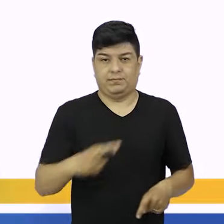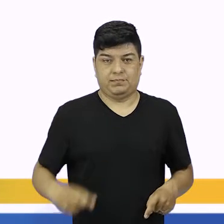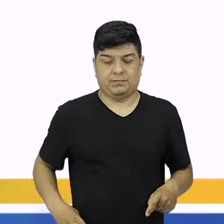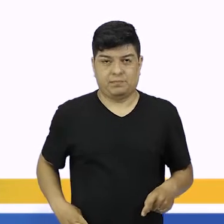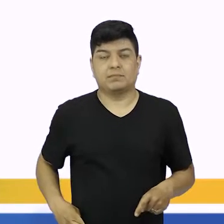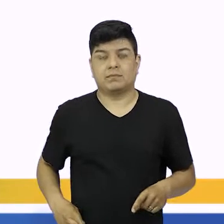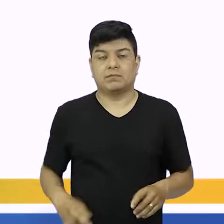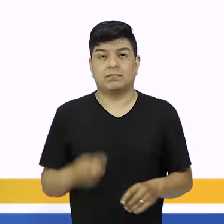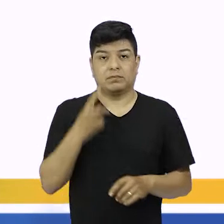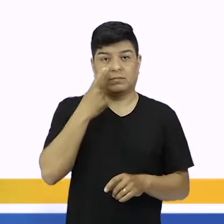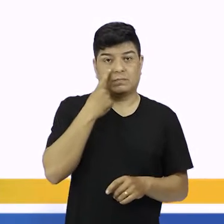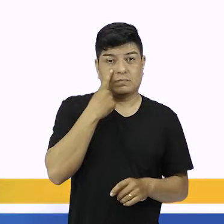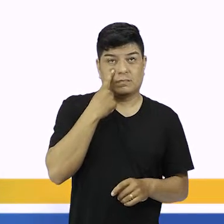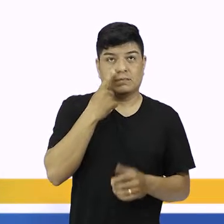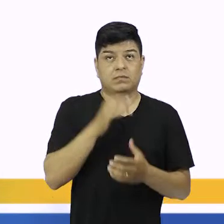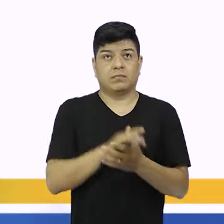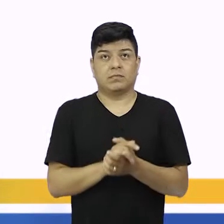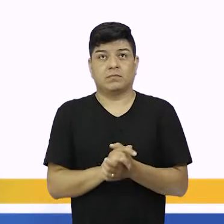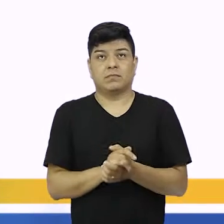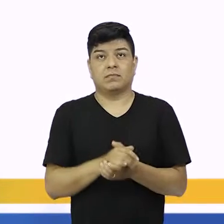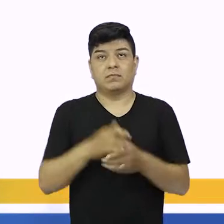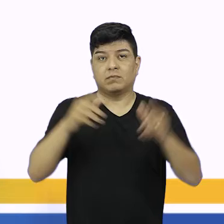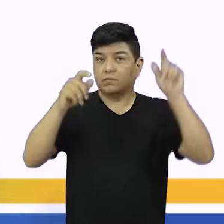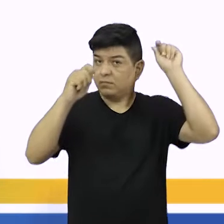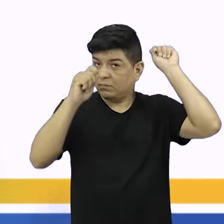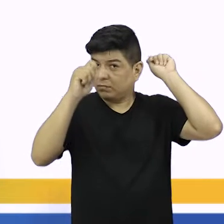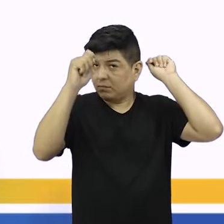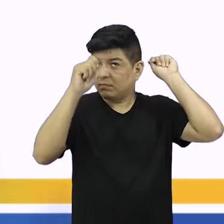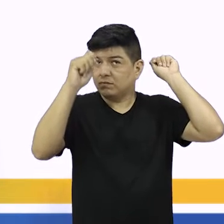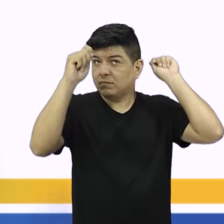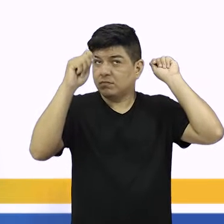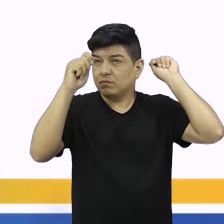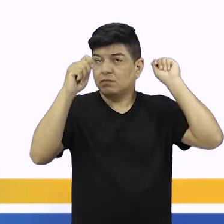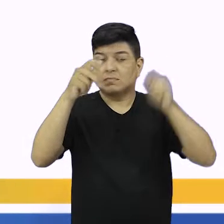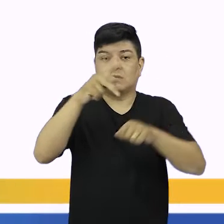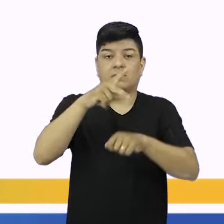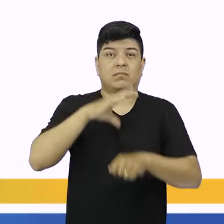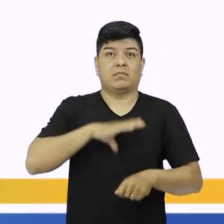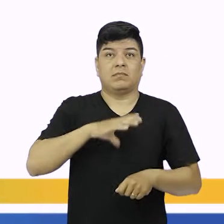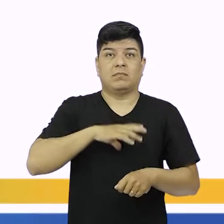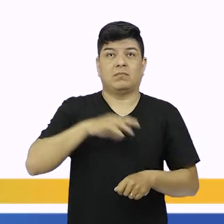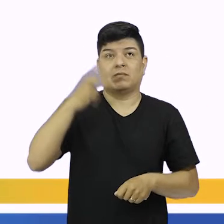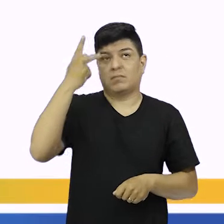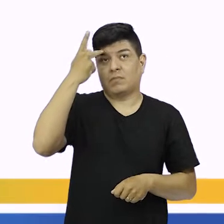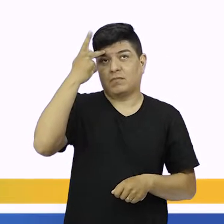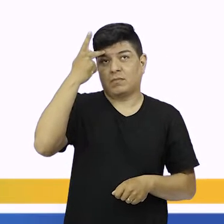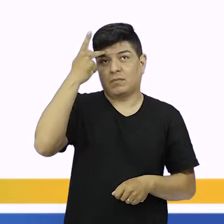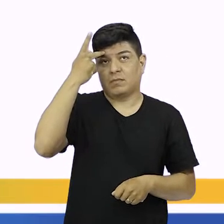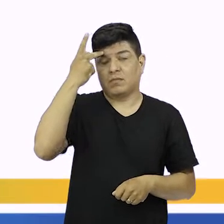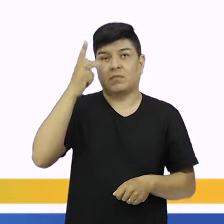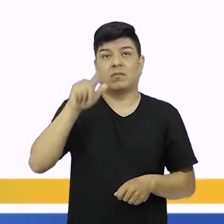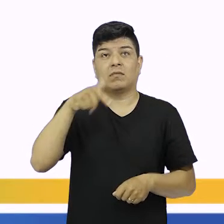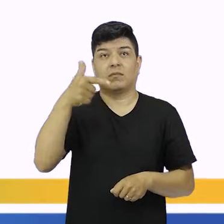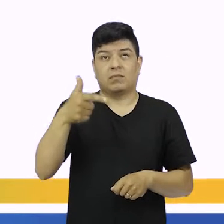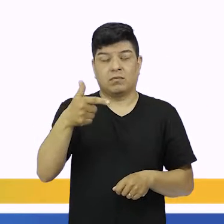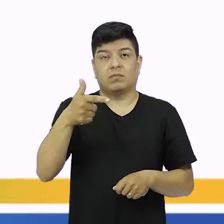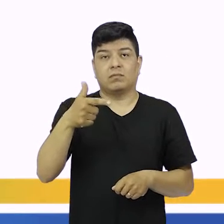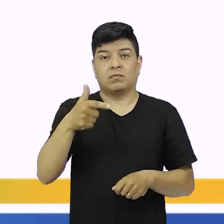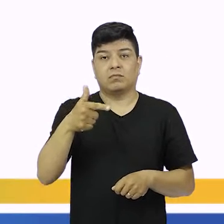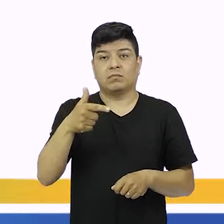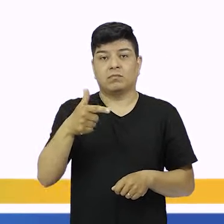pessoal? Se vocês atentarem, a gente vê nos chapéus, né, Minas Gerais, São Paulo lá em cima, e os outros